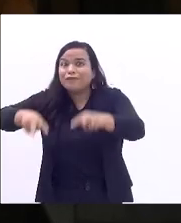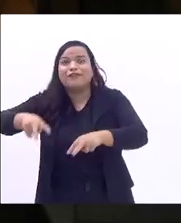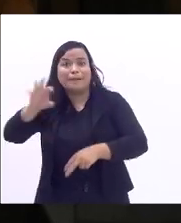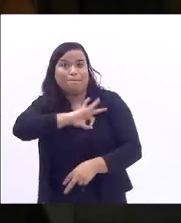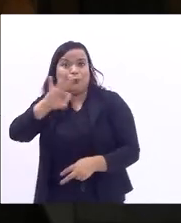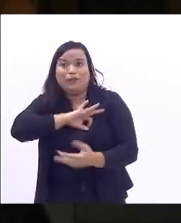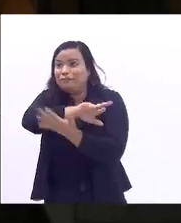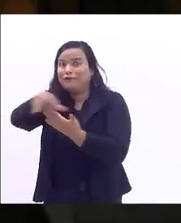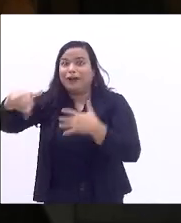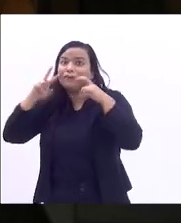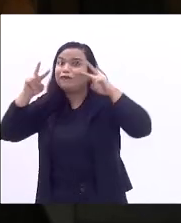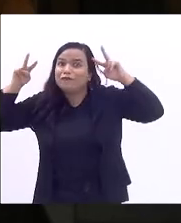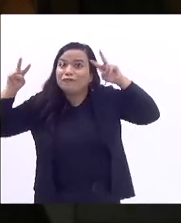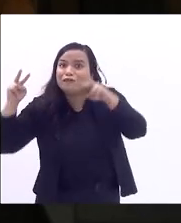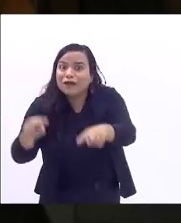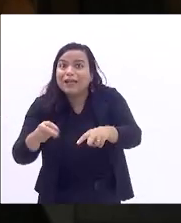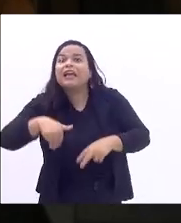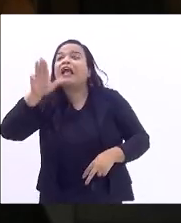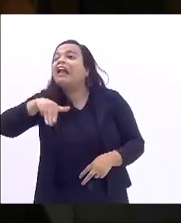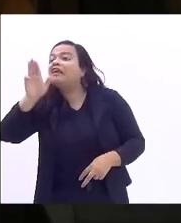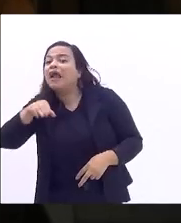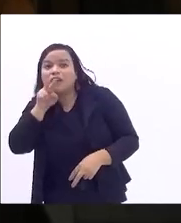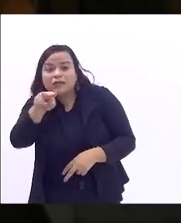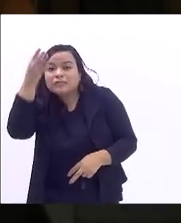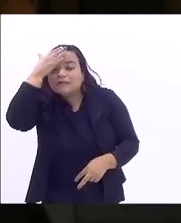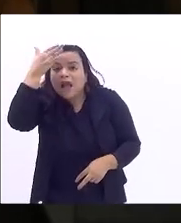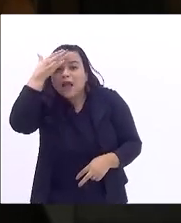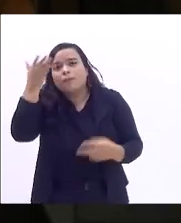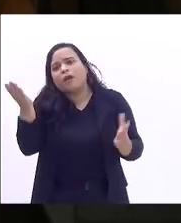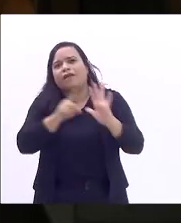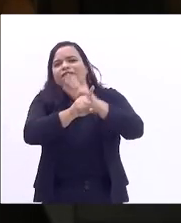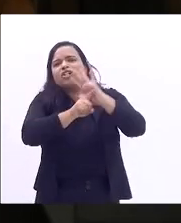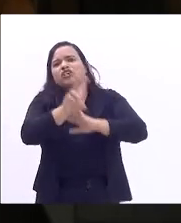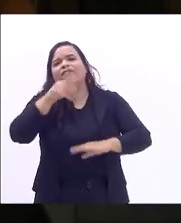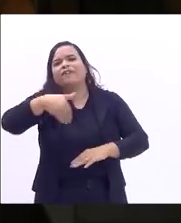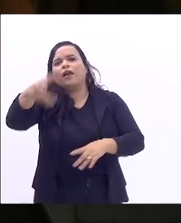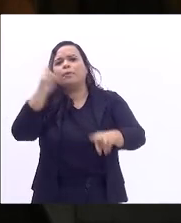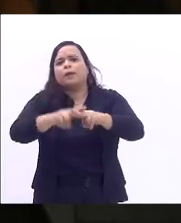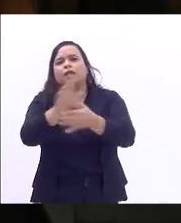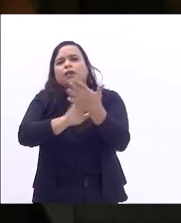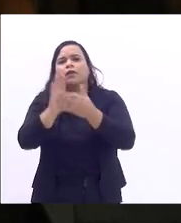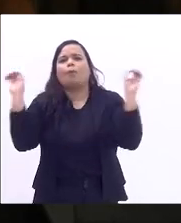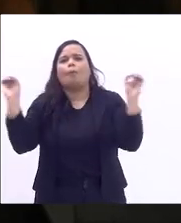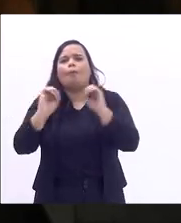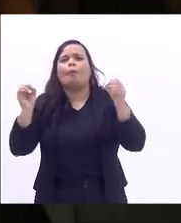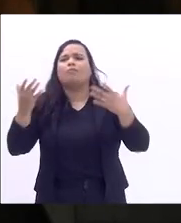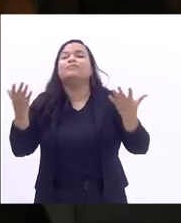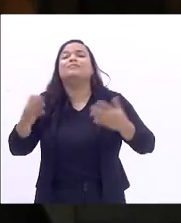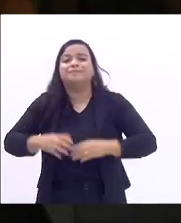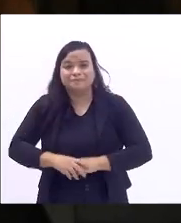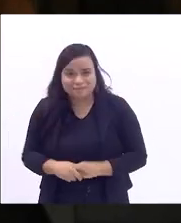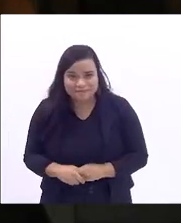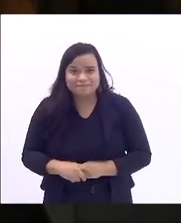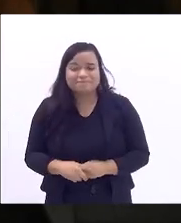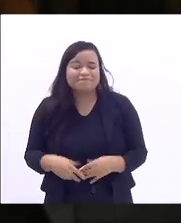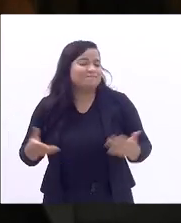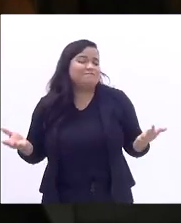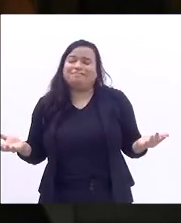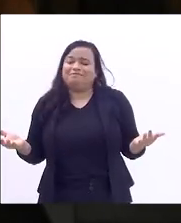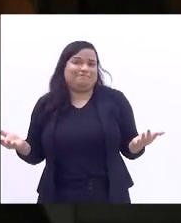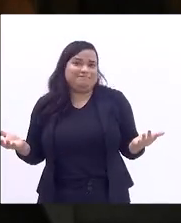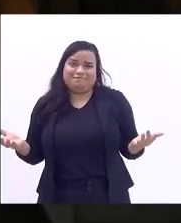todo mundo vem com ele foi e tá aberta investigação e ninguém foi preço então só se